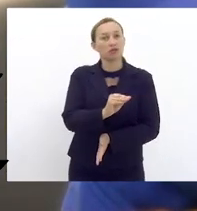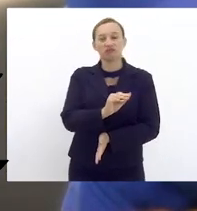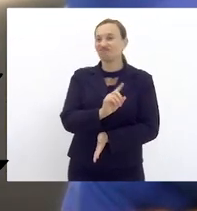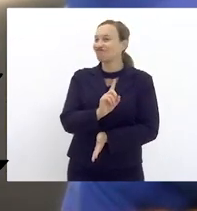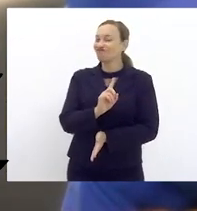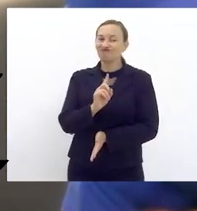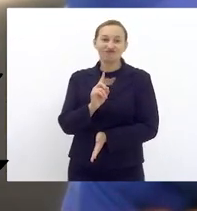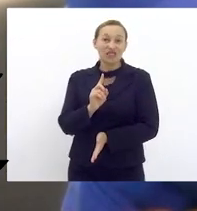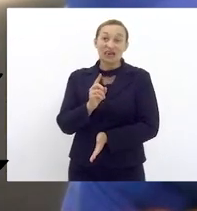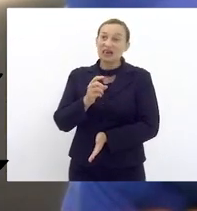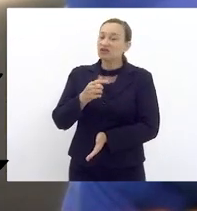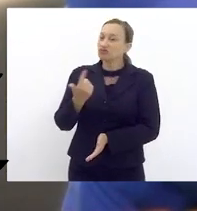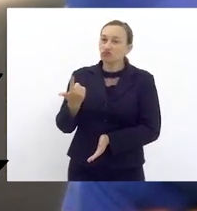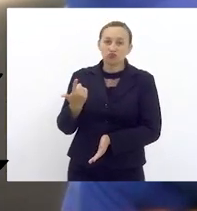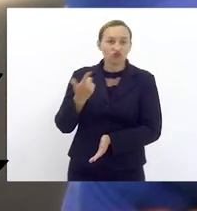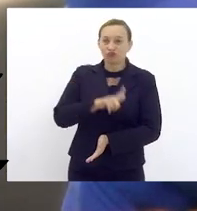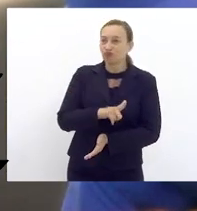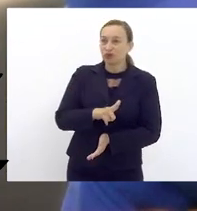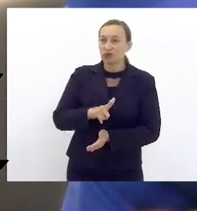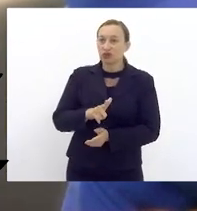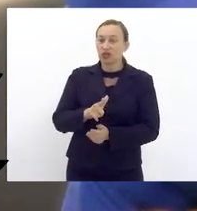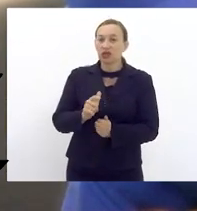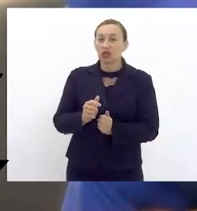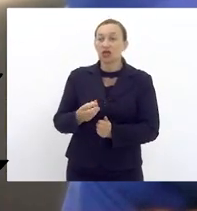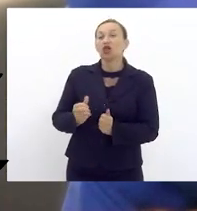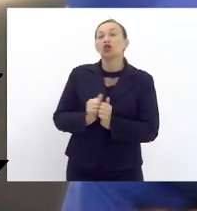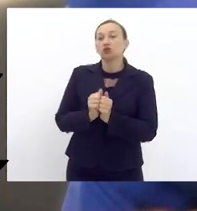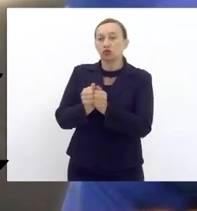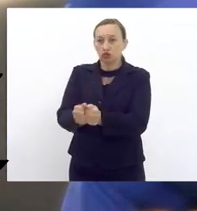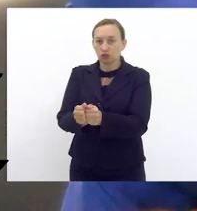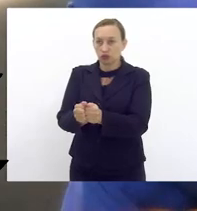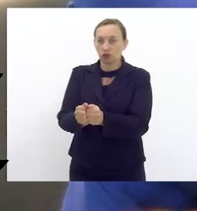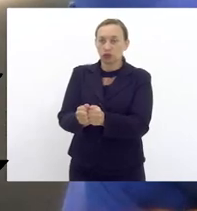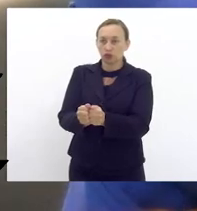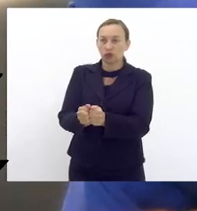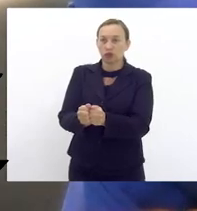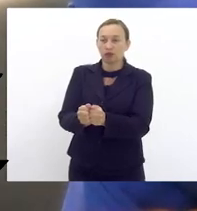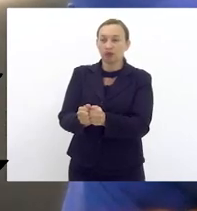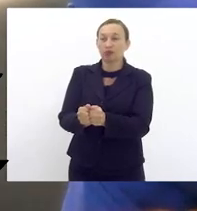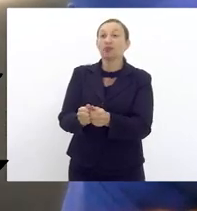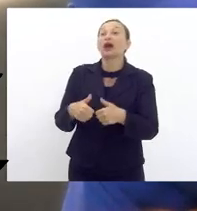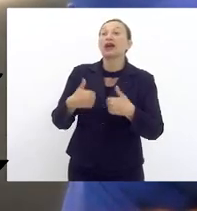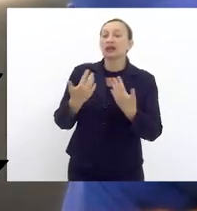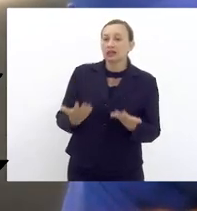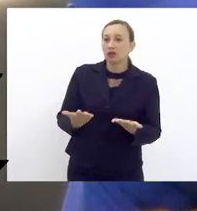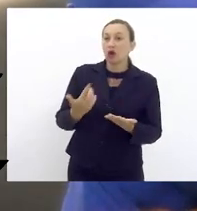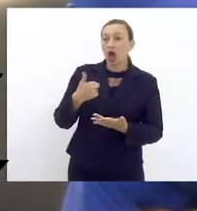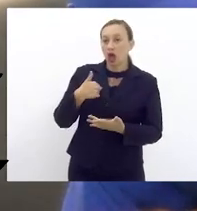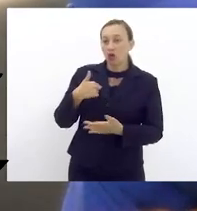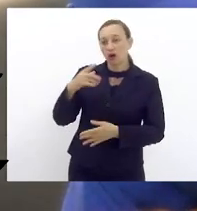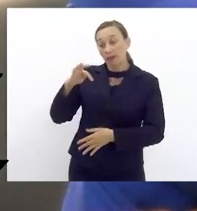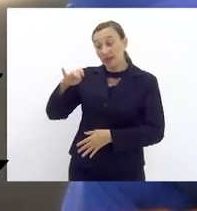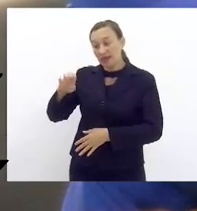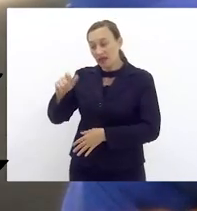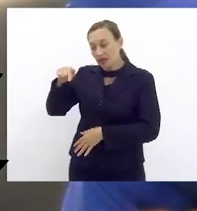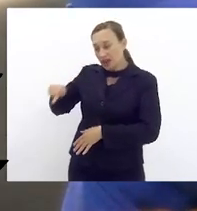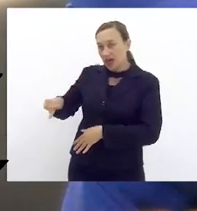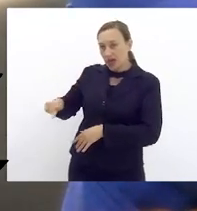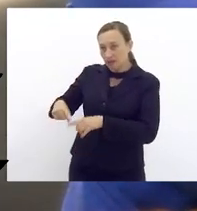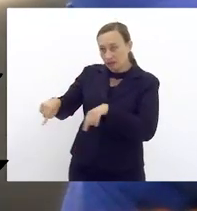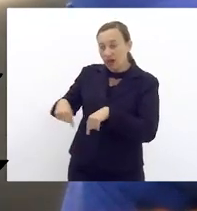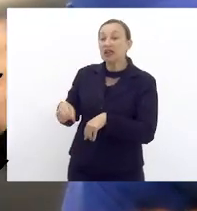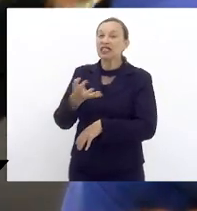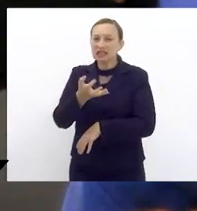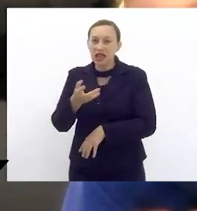caminhar juntos tá eu vou me ausentar também mas eu estou aqui meu gabinete aqui embaixo quem quiser passar lá no quinze anos